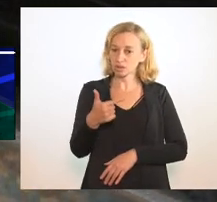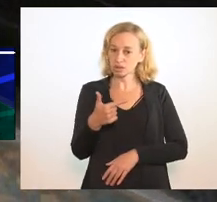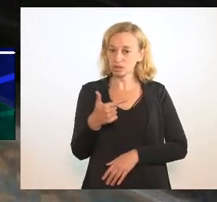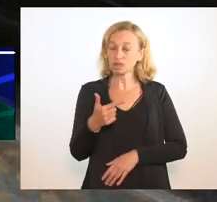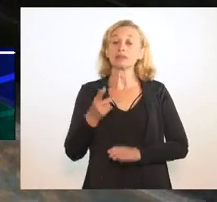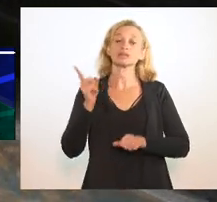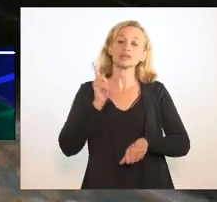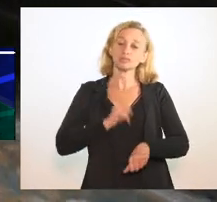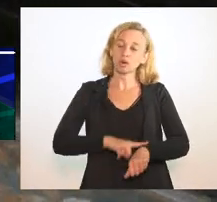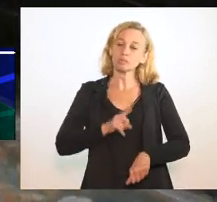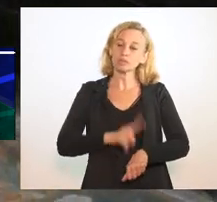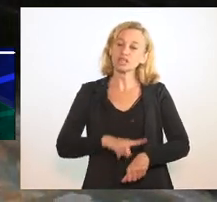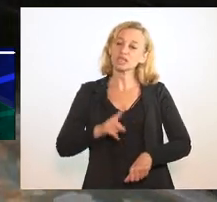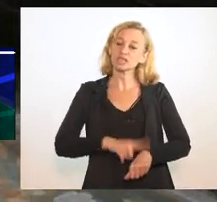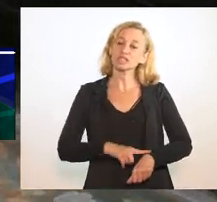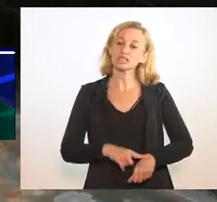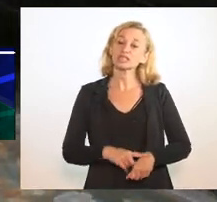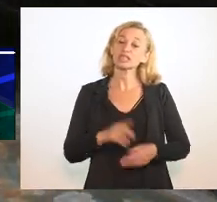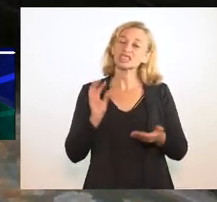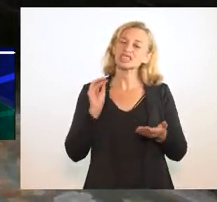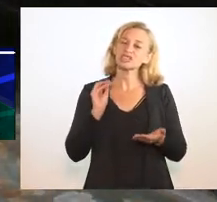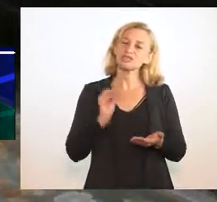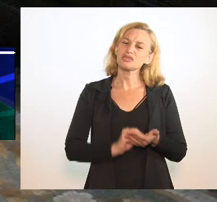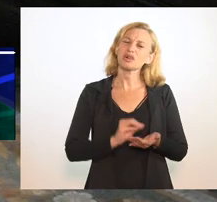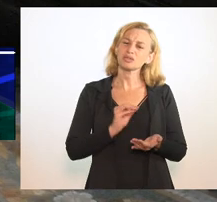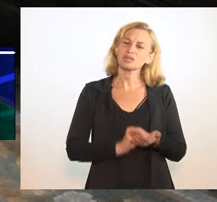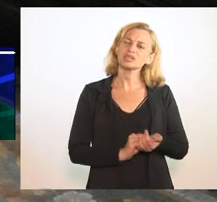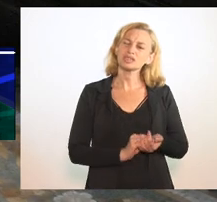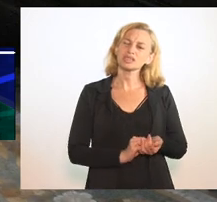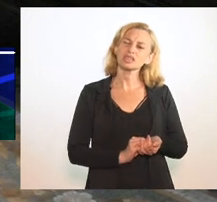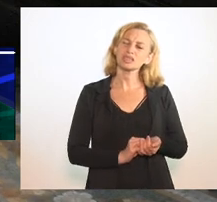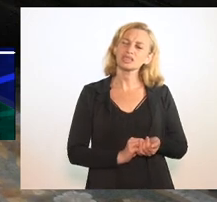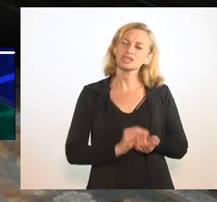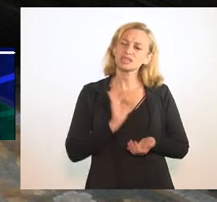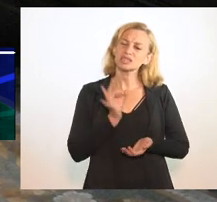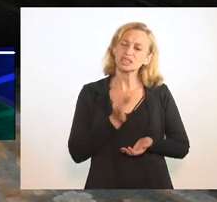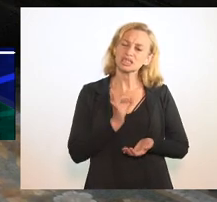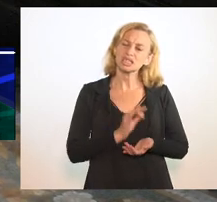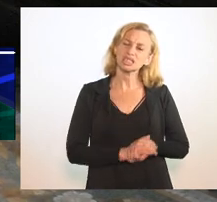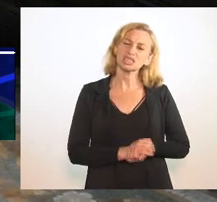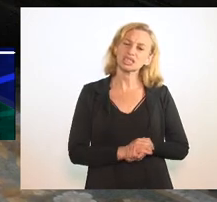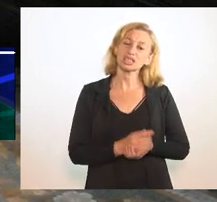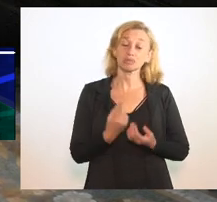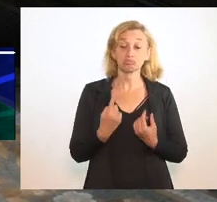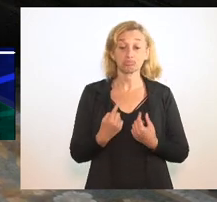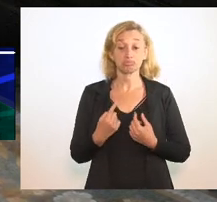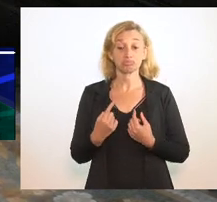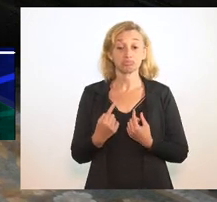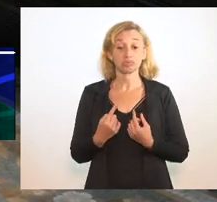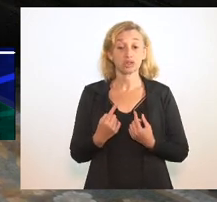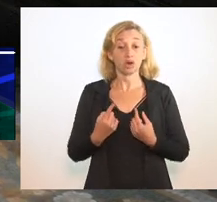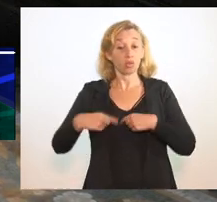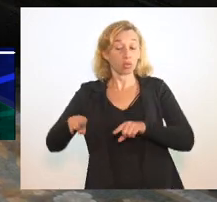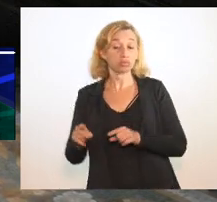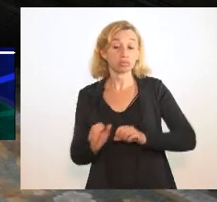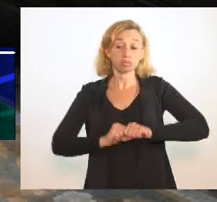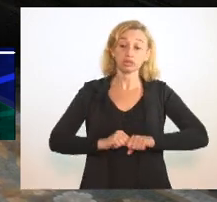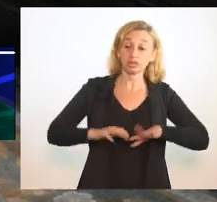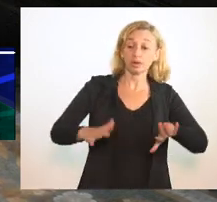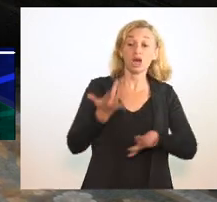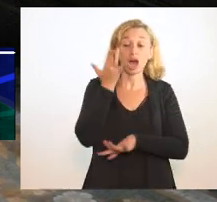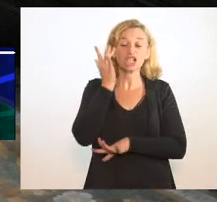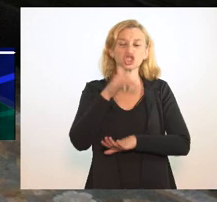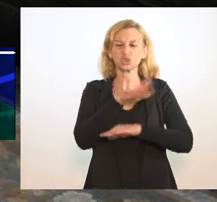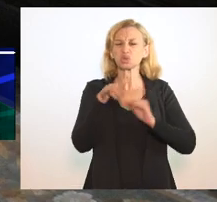nesse momento de tantas incertezas quanto ao enfrentamento da pandemia. Acho que